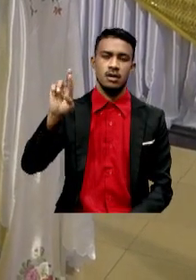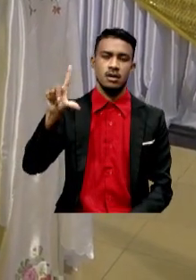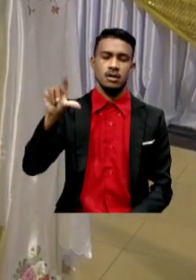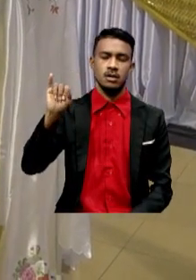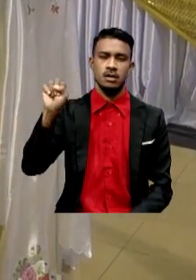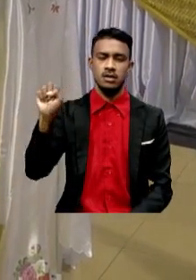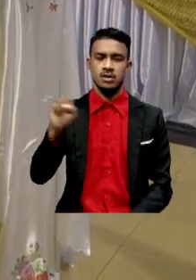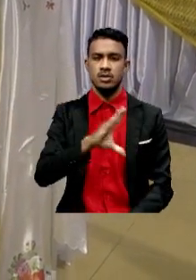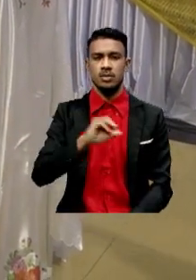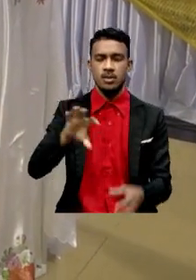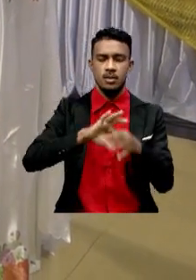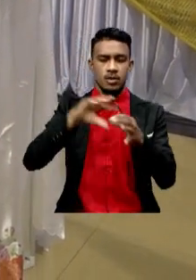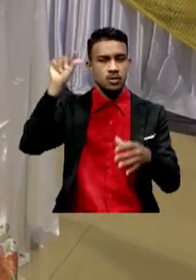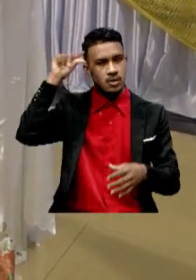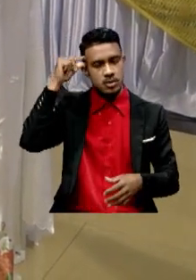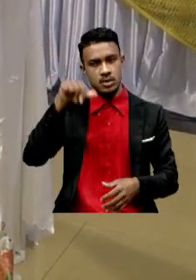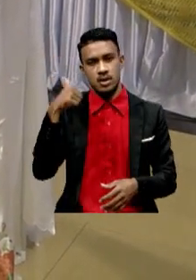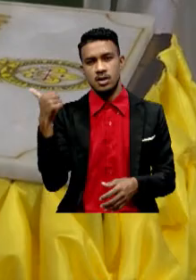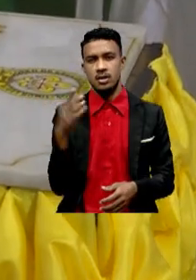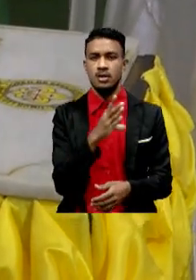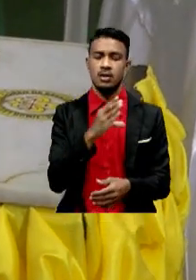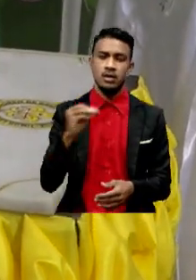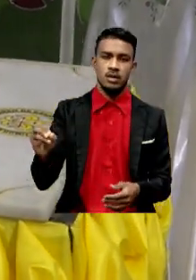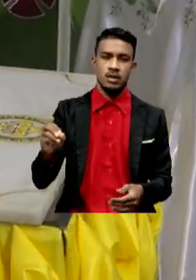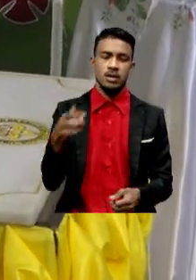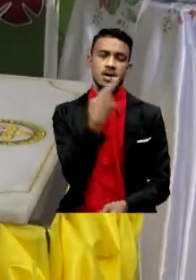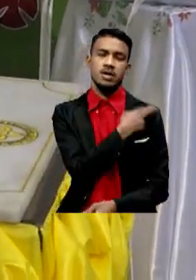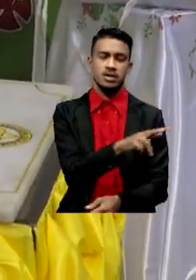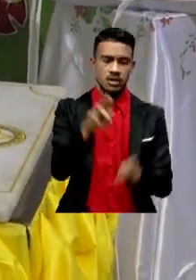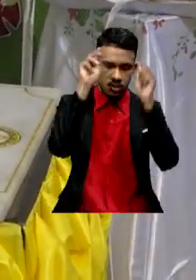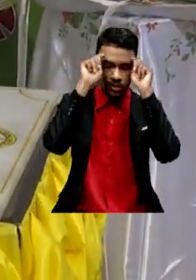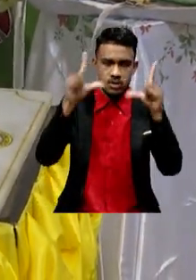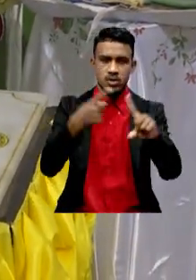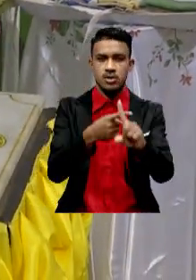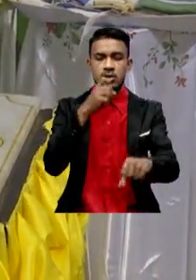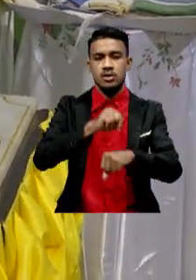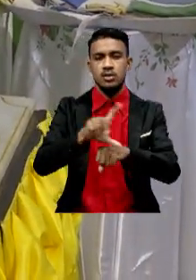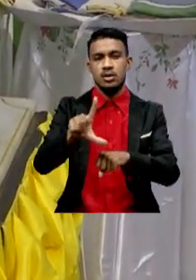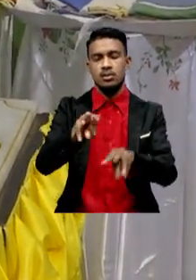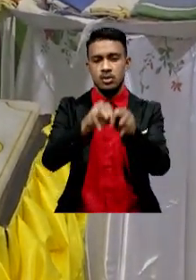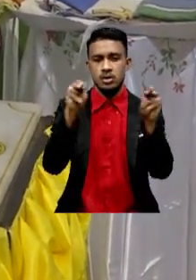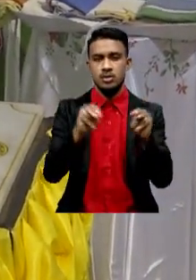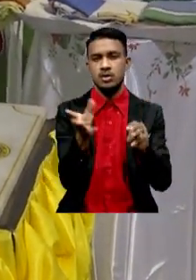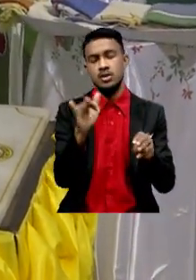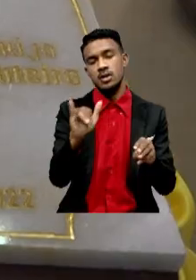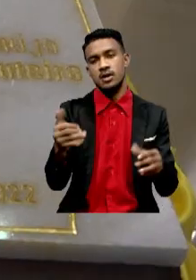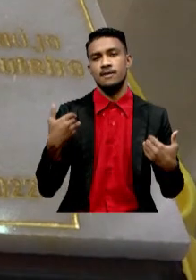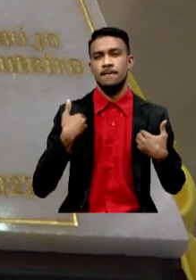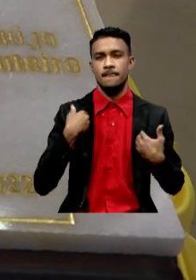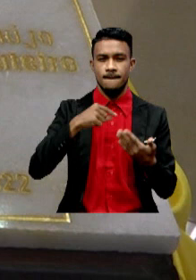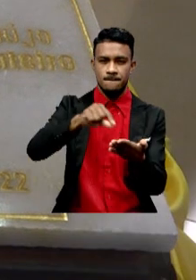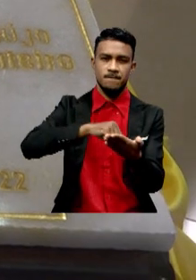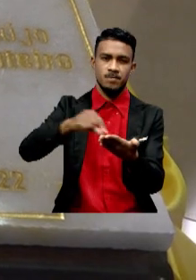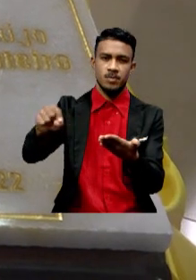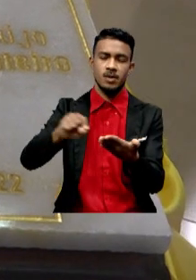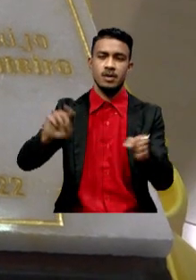Balum, estrutura no membro Corpo Escuteiro Católico Timor-Leste, Rússia Nacional, no município Sira. Além de nós, assina placa